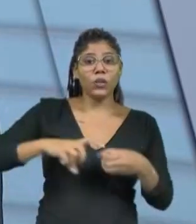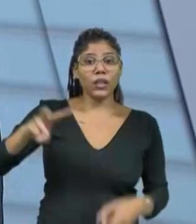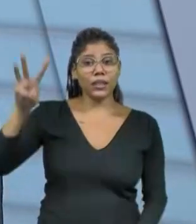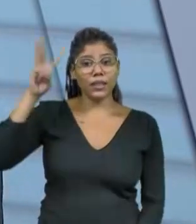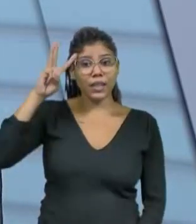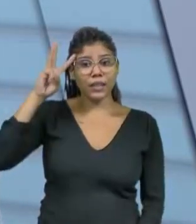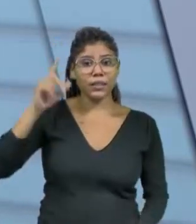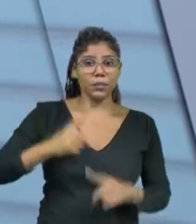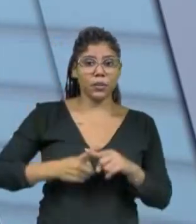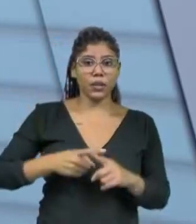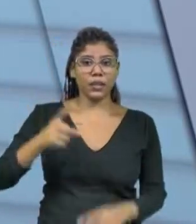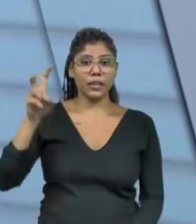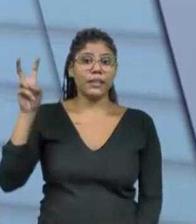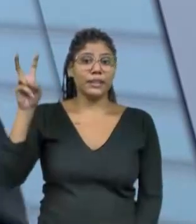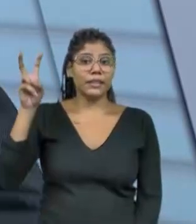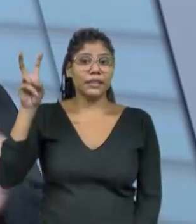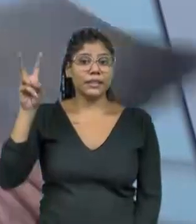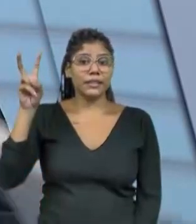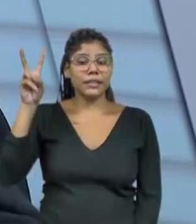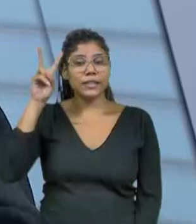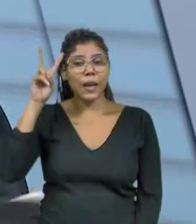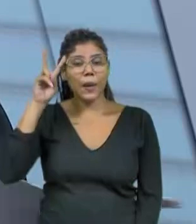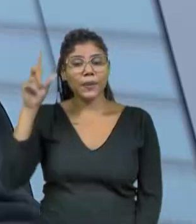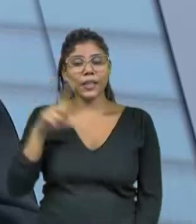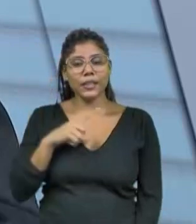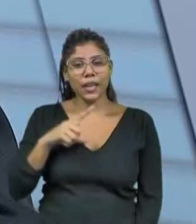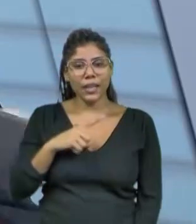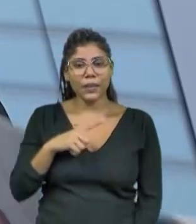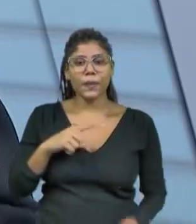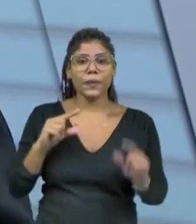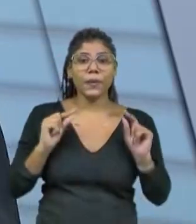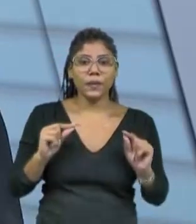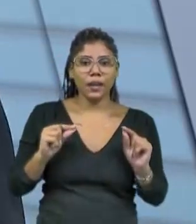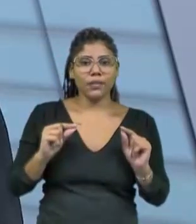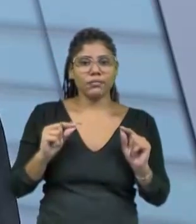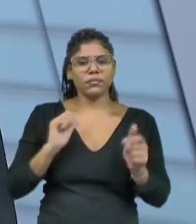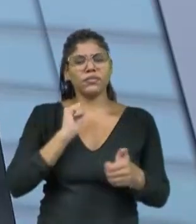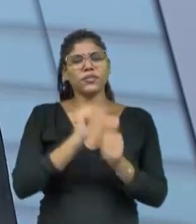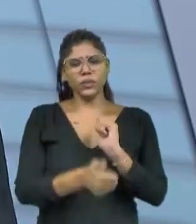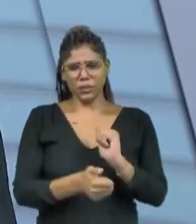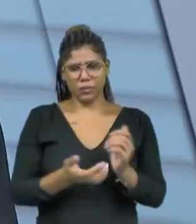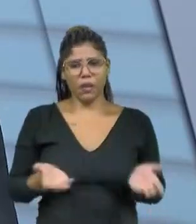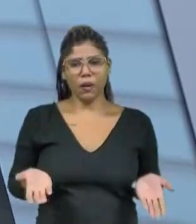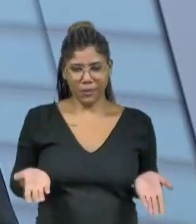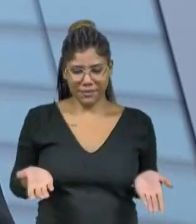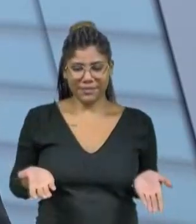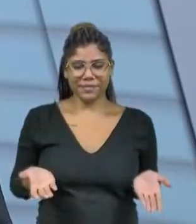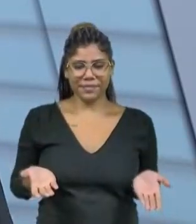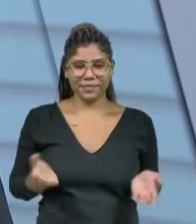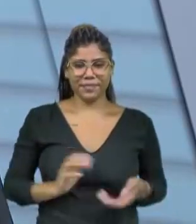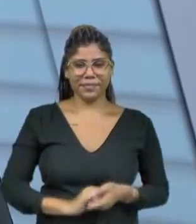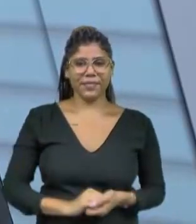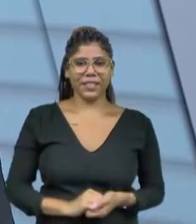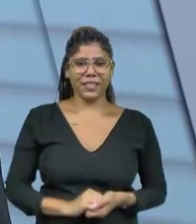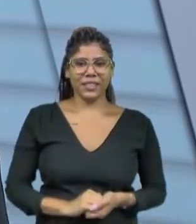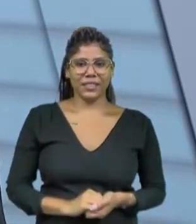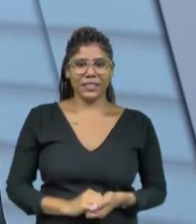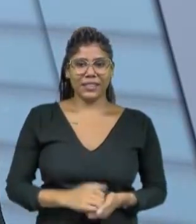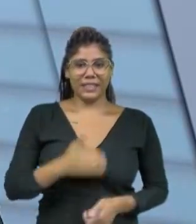porque segunda tem o plenário esportivo, a gente vai debater futebol, rodada do campeonato. Eita, o Ceará ganhou do